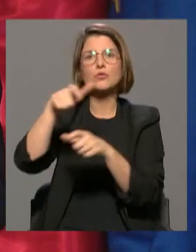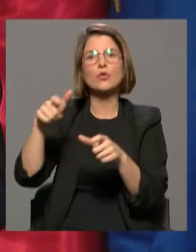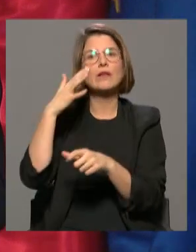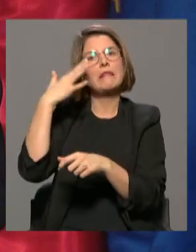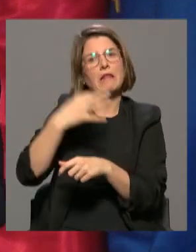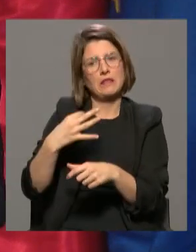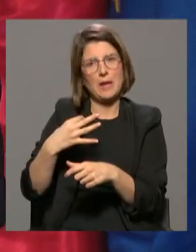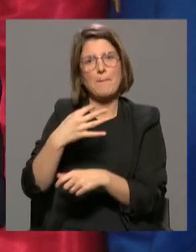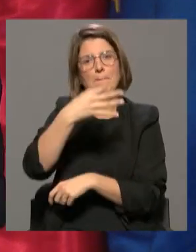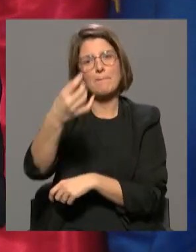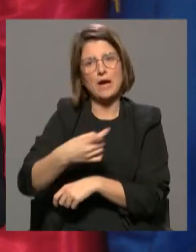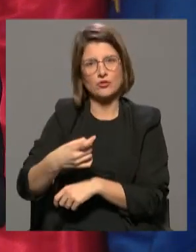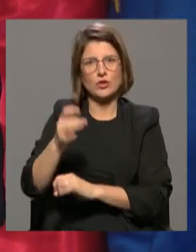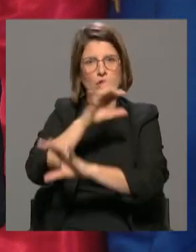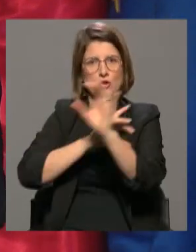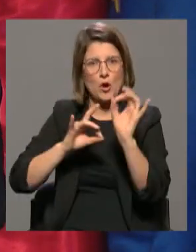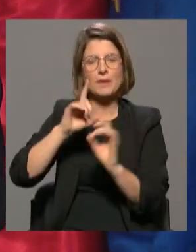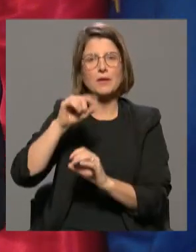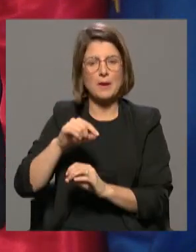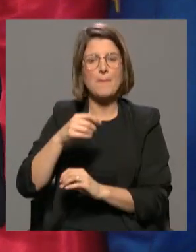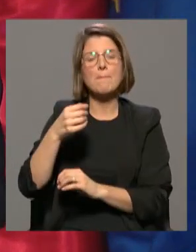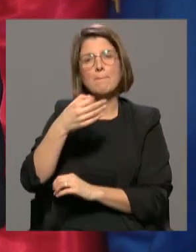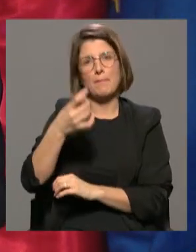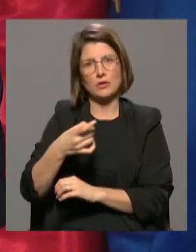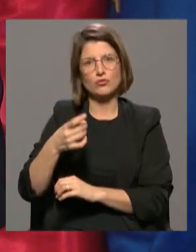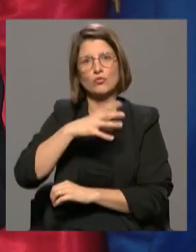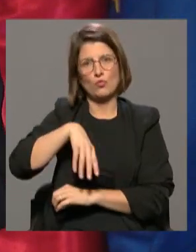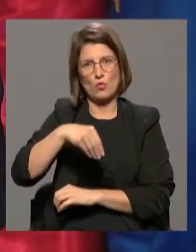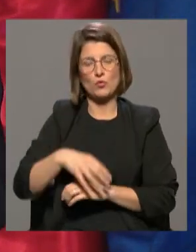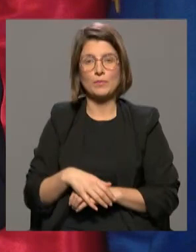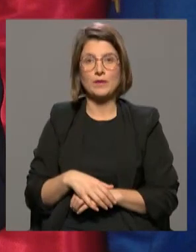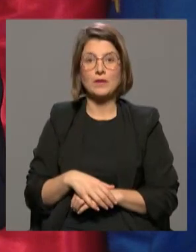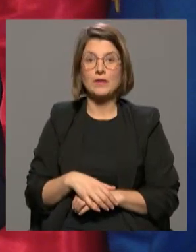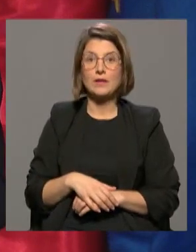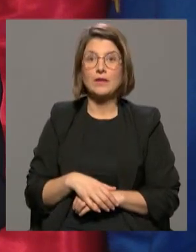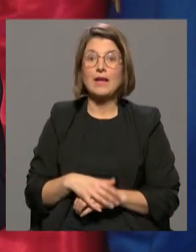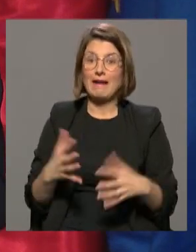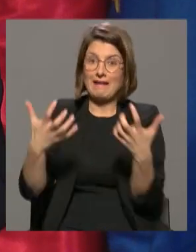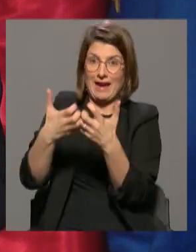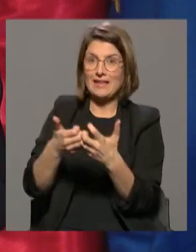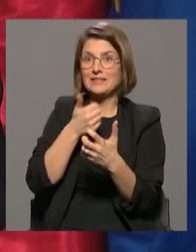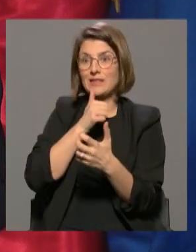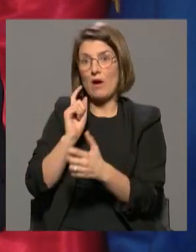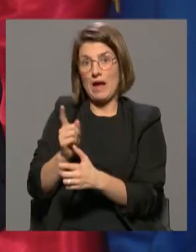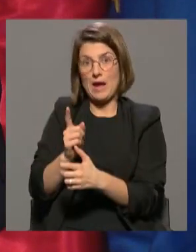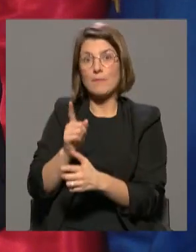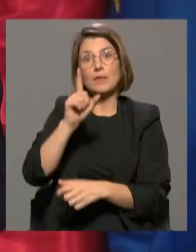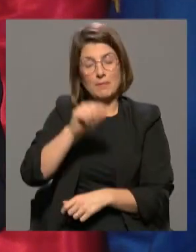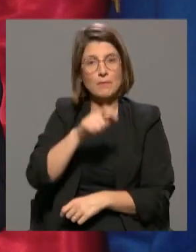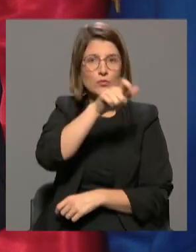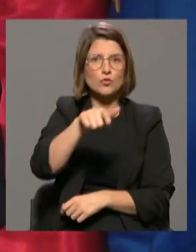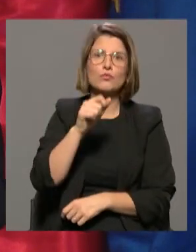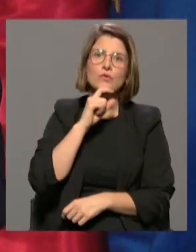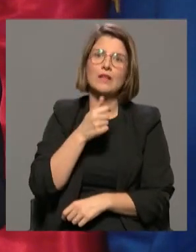e no mundo assim como a guerra a paz a uma escolha humana possível na qual devemos